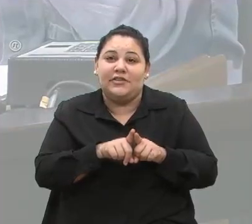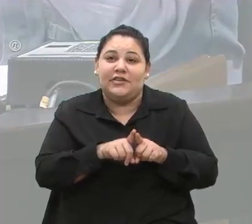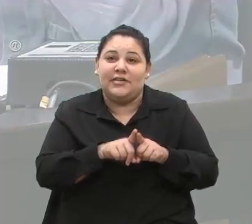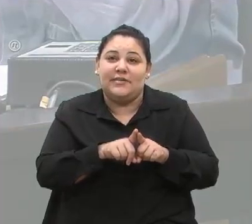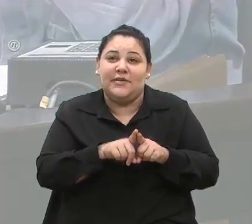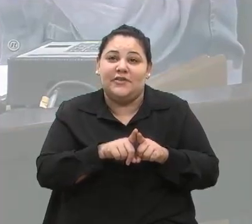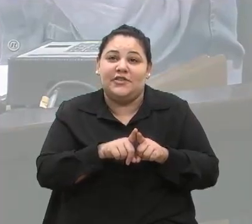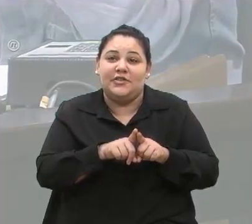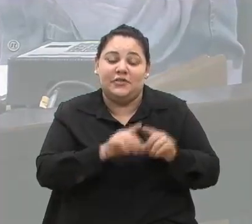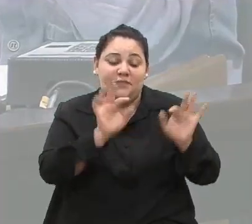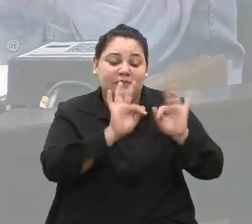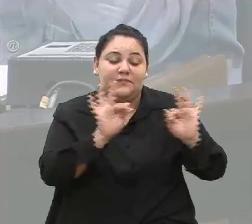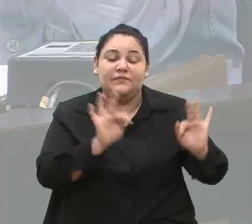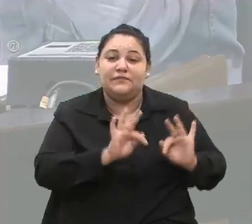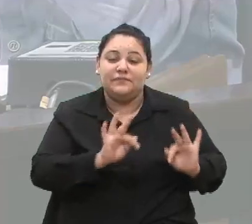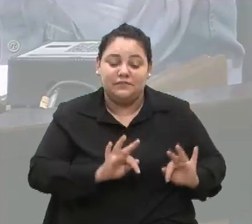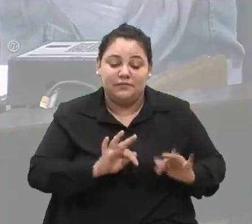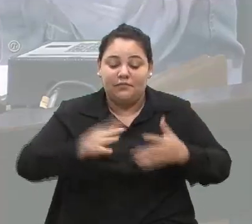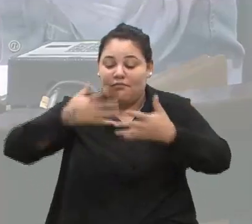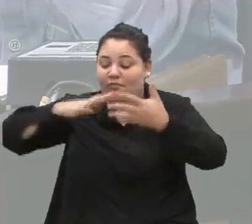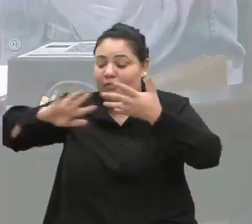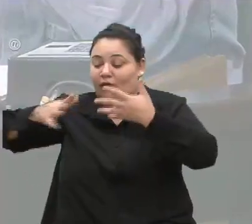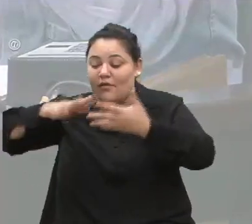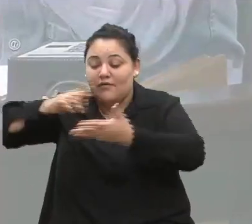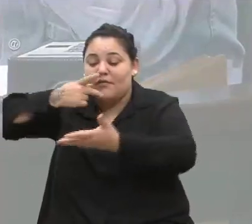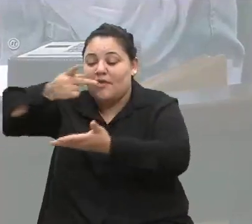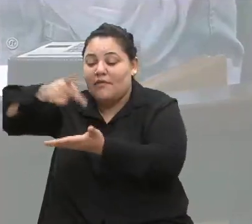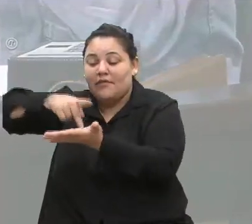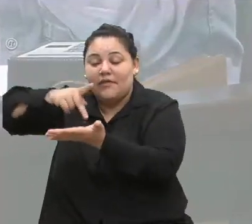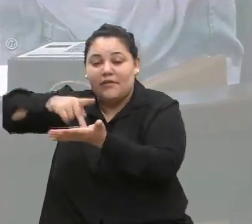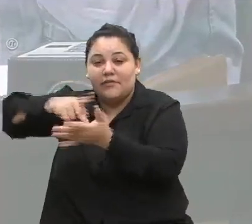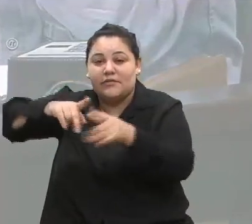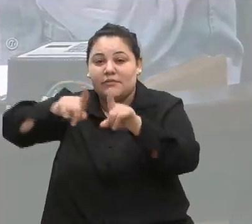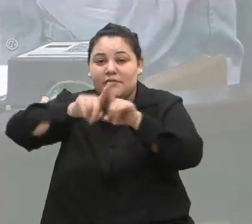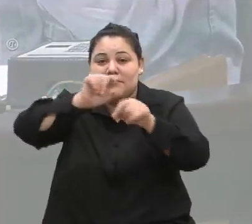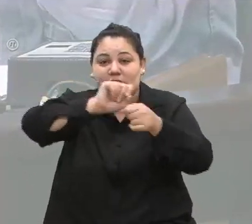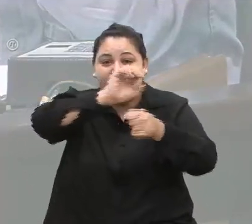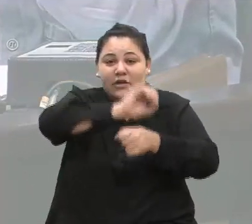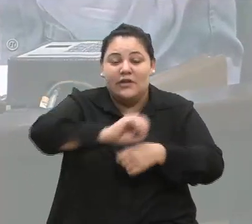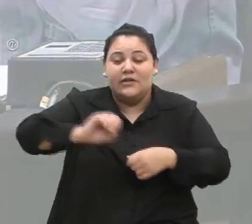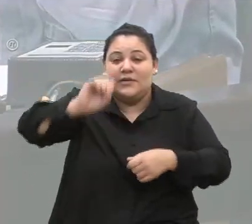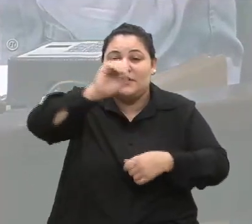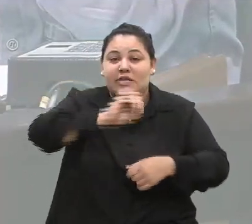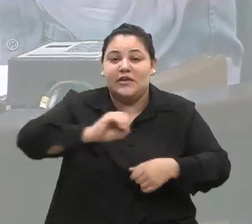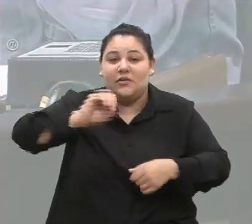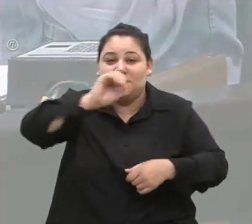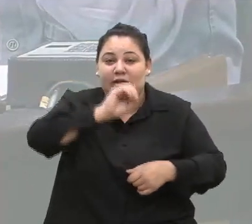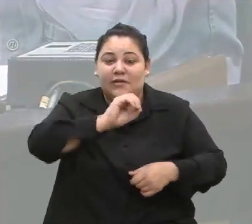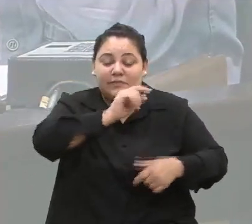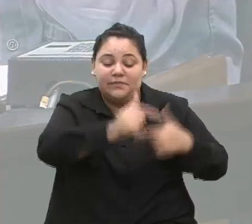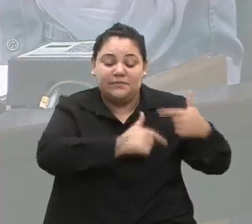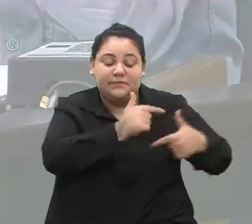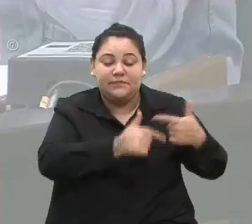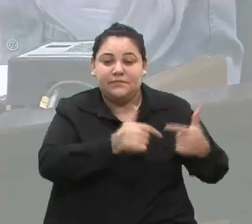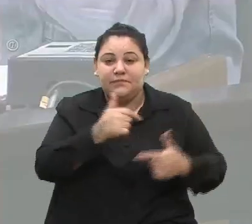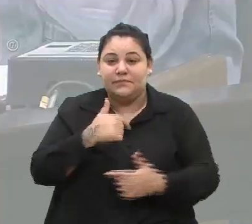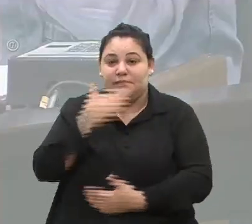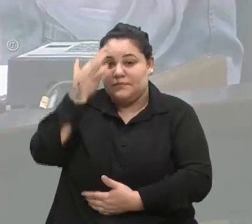alegria e transparência, e tem feito um excelente trabalho. Nós